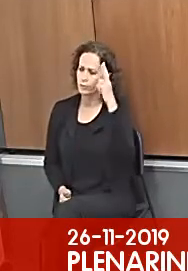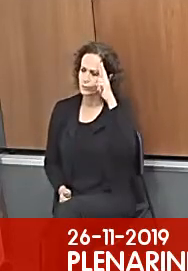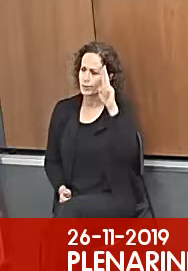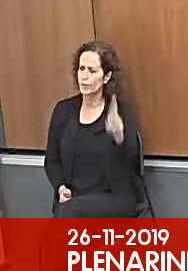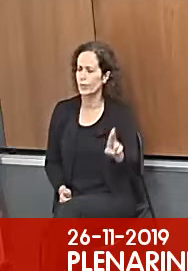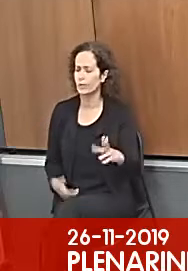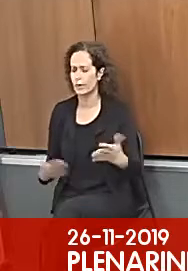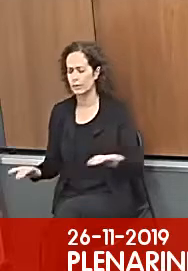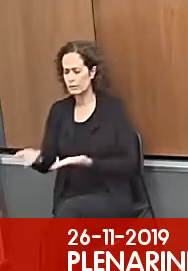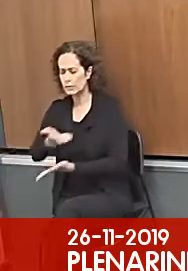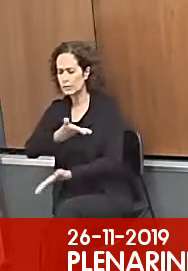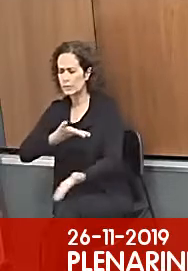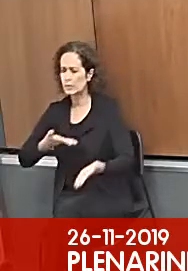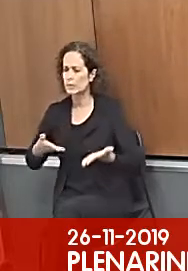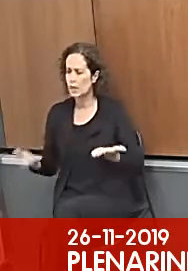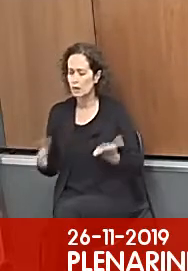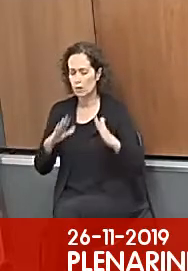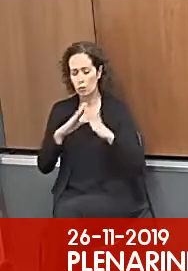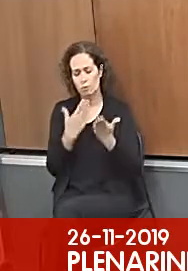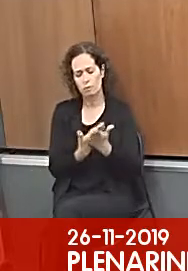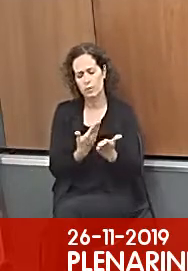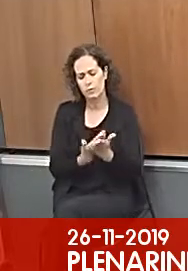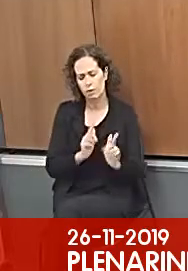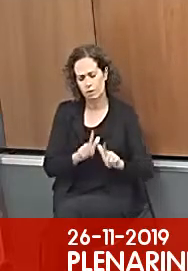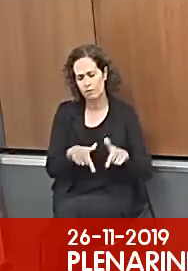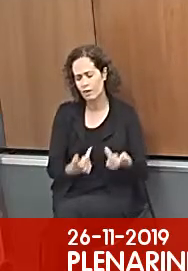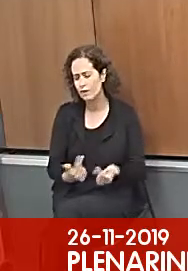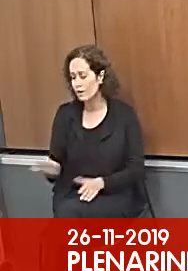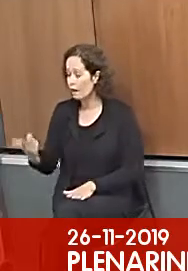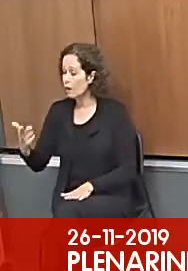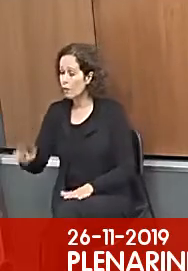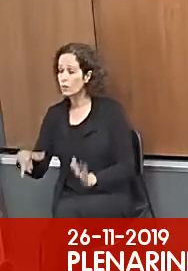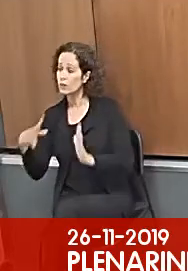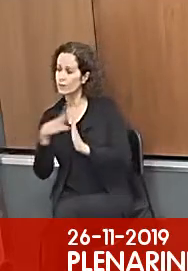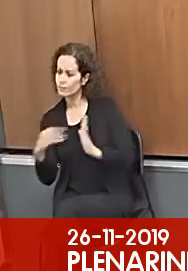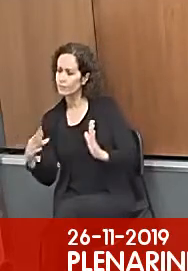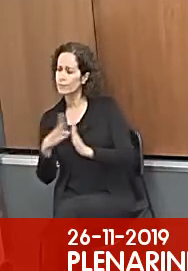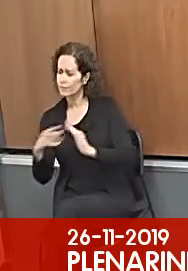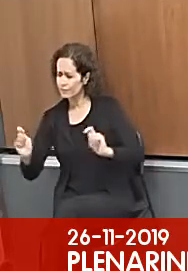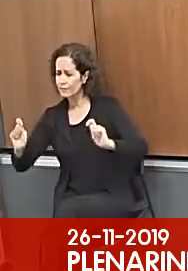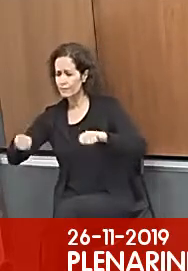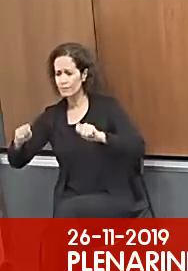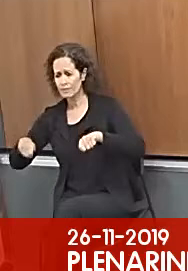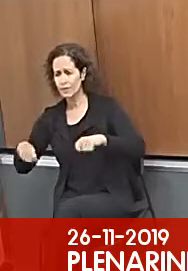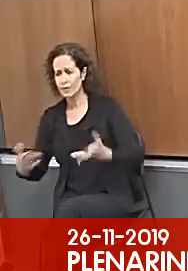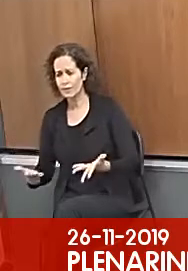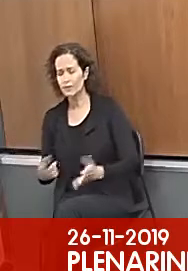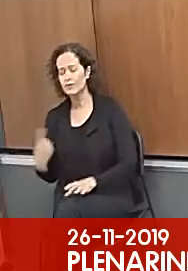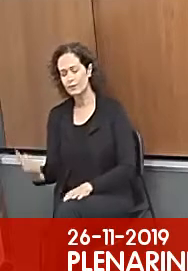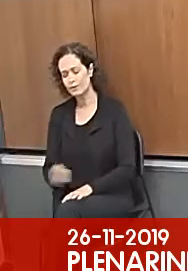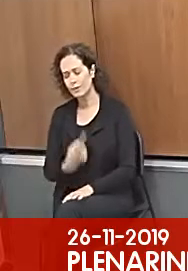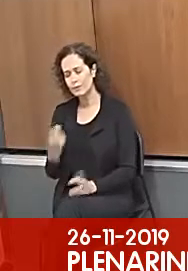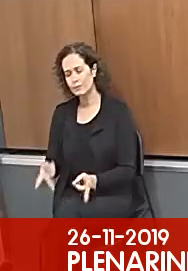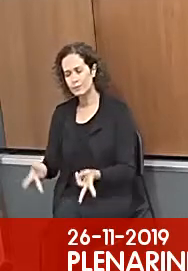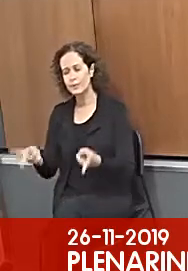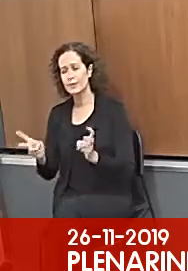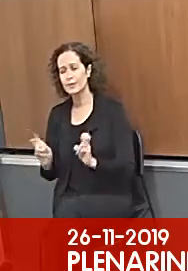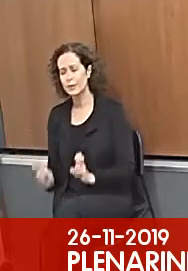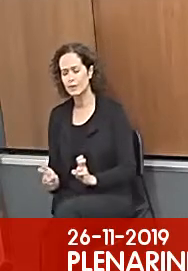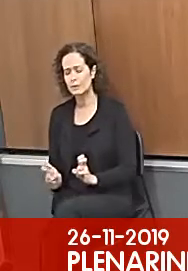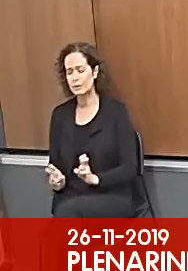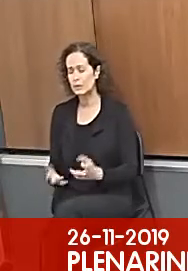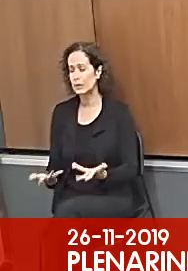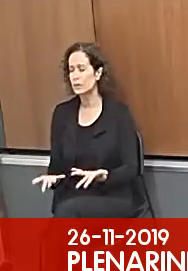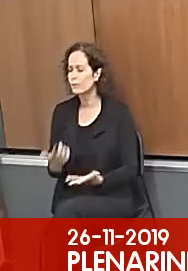Porque muita coisa que uma escola faz, a outra pode ter modelos, né? e a gente vê que há um